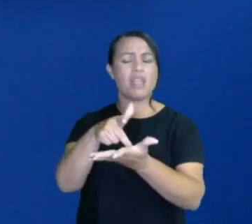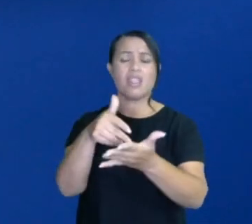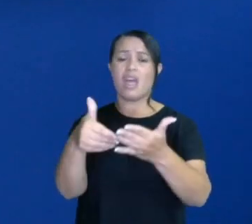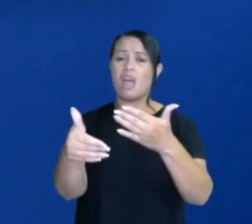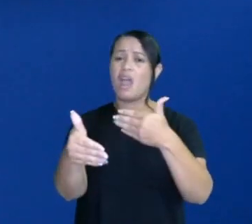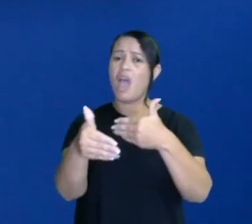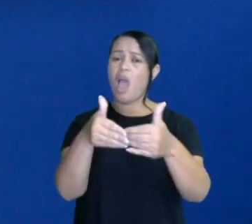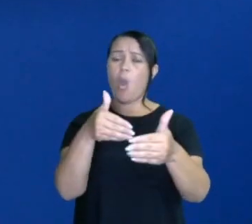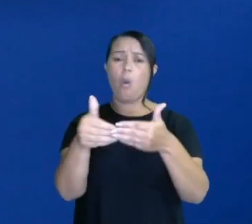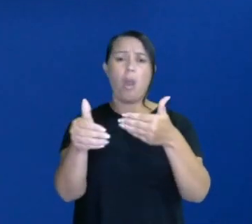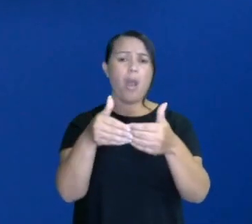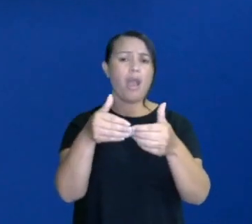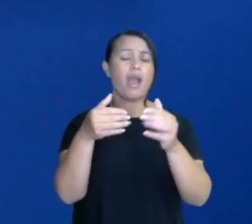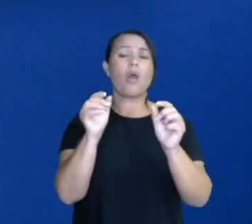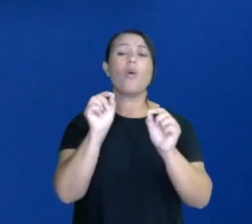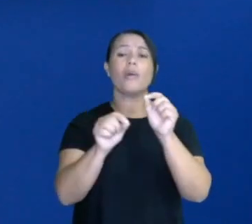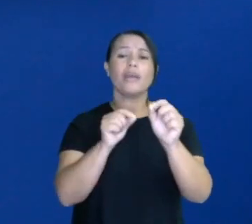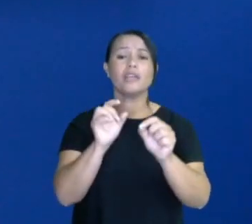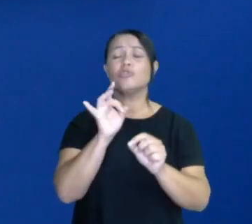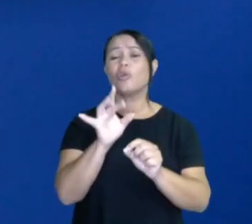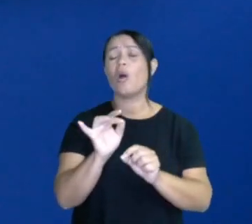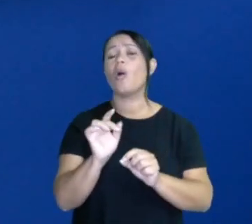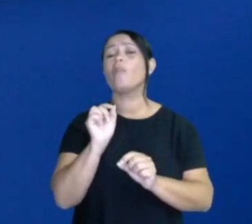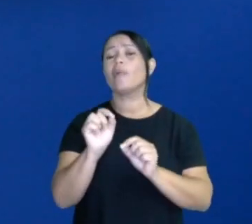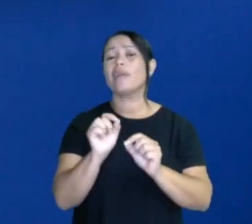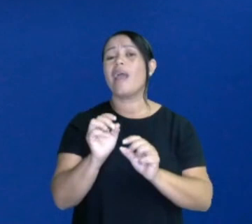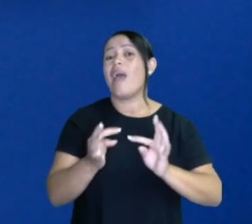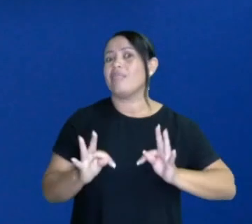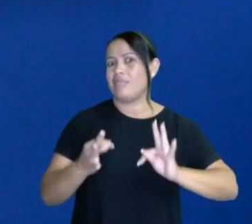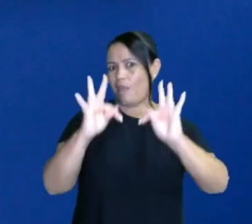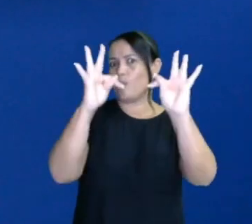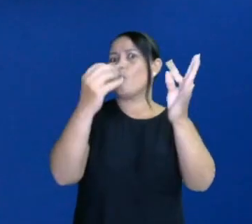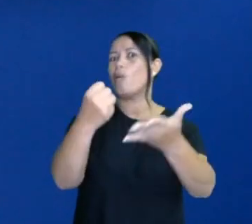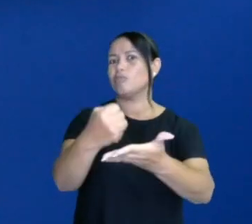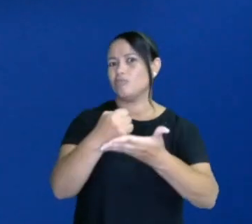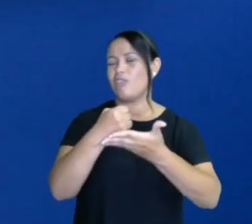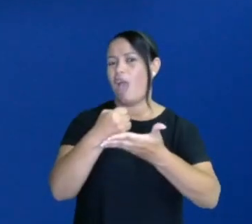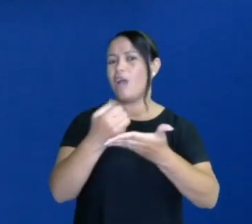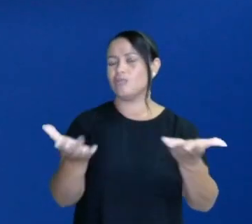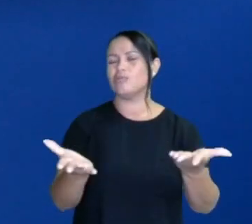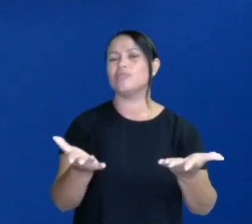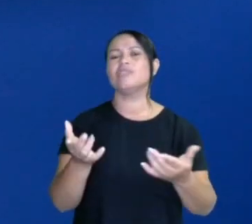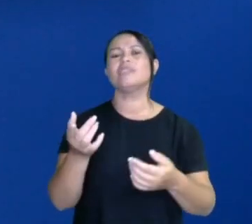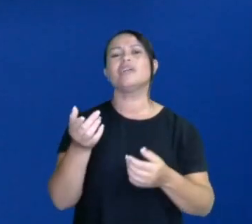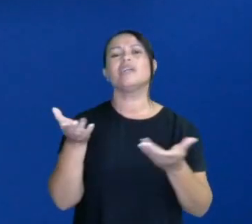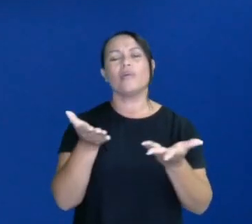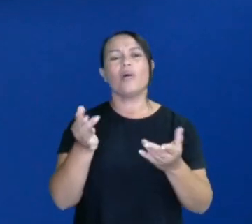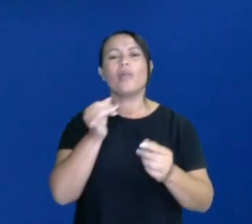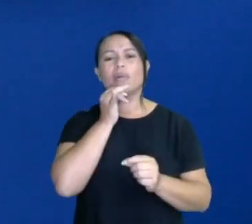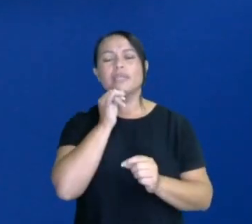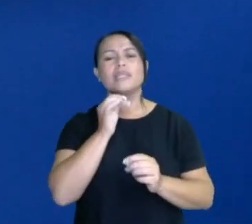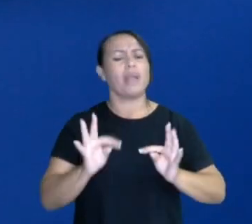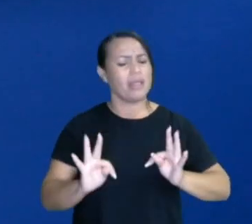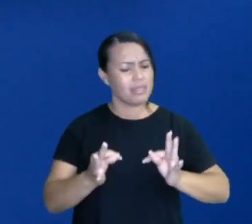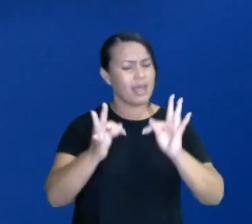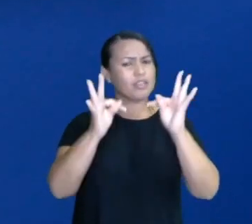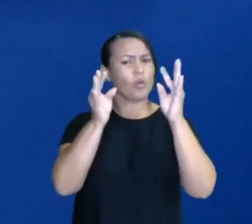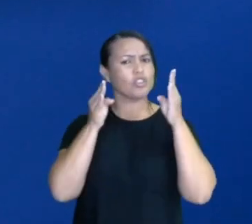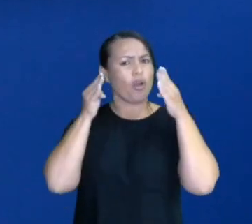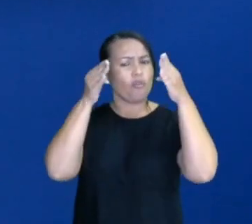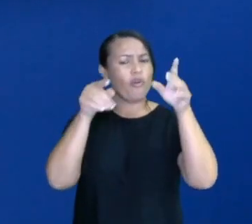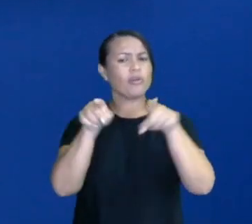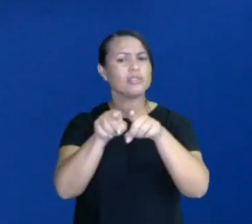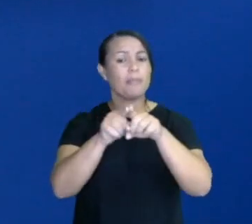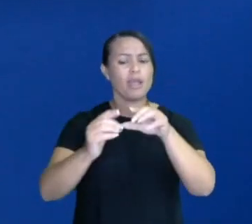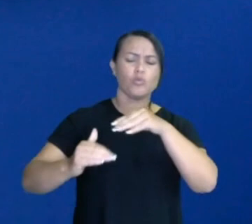qualquer instante. A gente vai depender exclusivamente da tecnologia. Então aí enfocar o papel da tecnologia